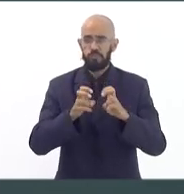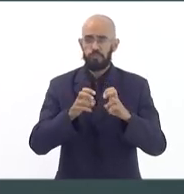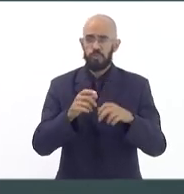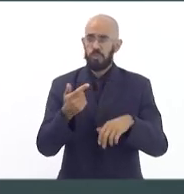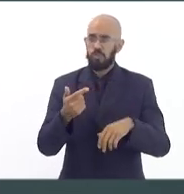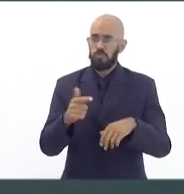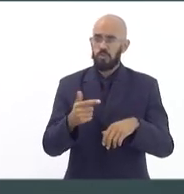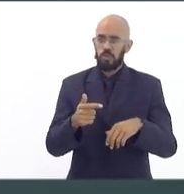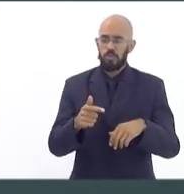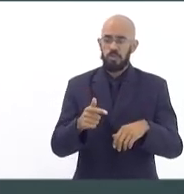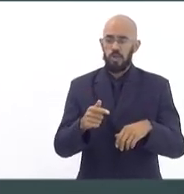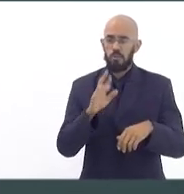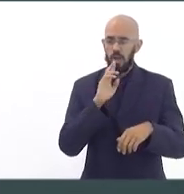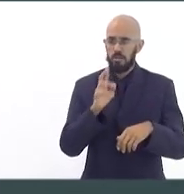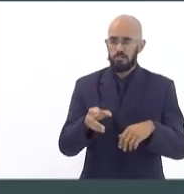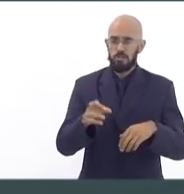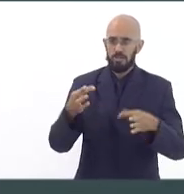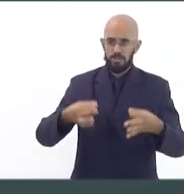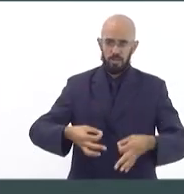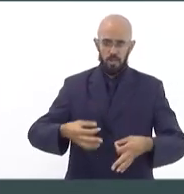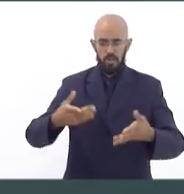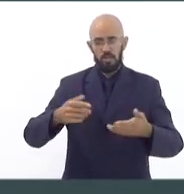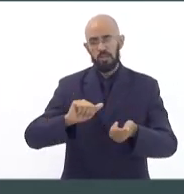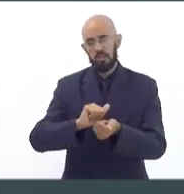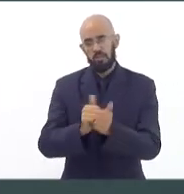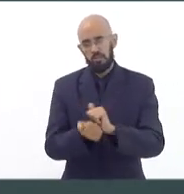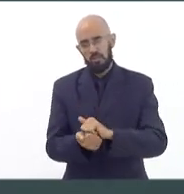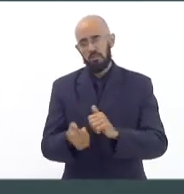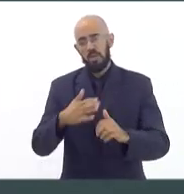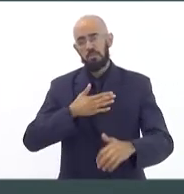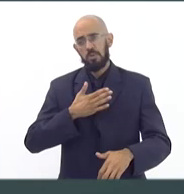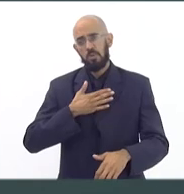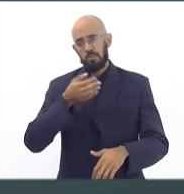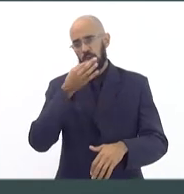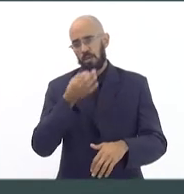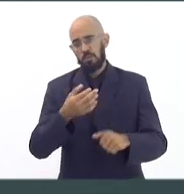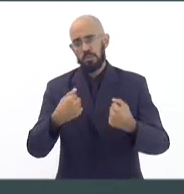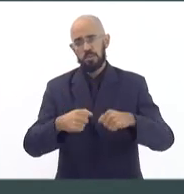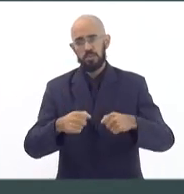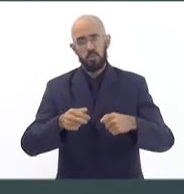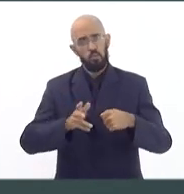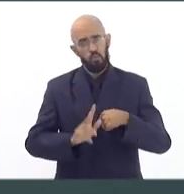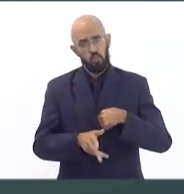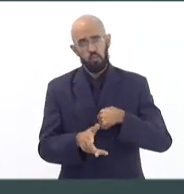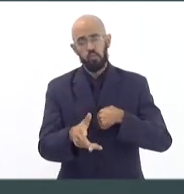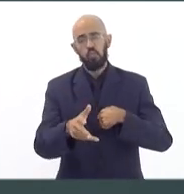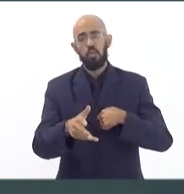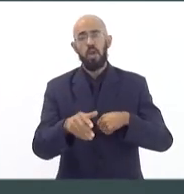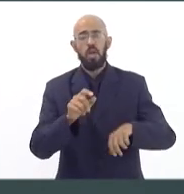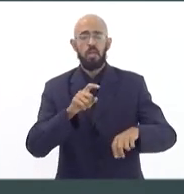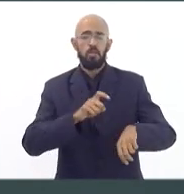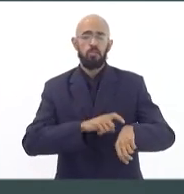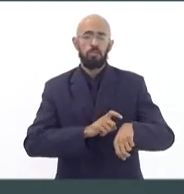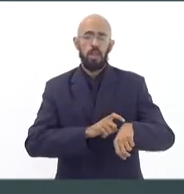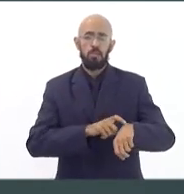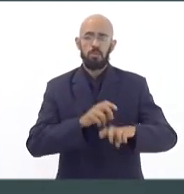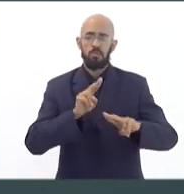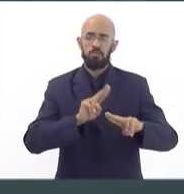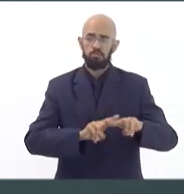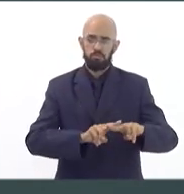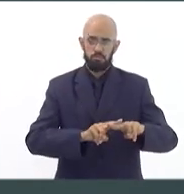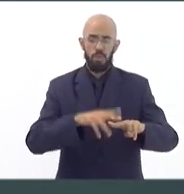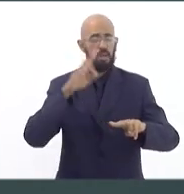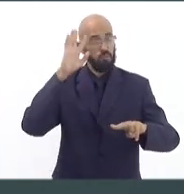penal adequada e volte a delinquir né eu coloco aquela ideia que devem permanecer o tempo considerável no cárcere para reflexão